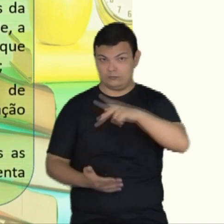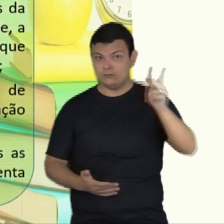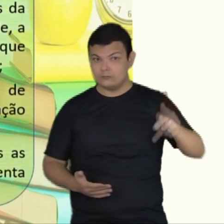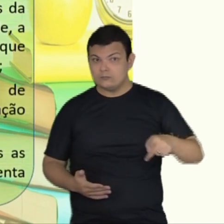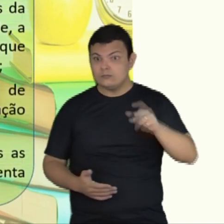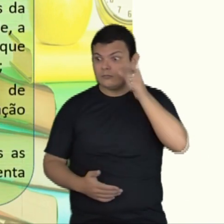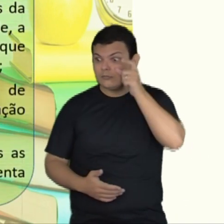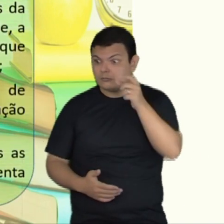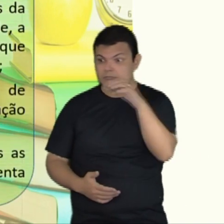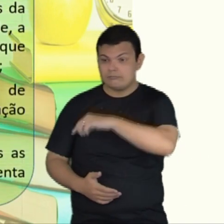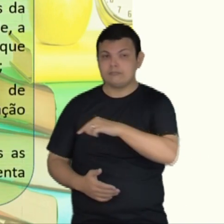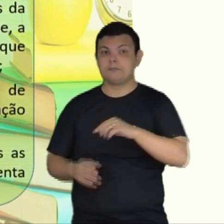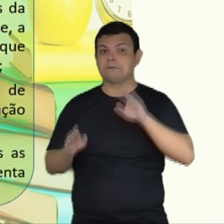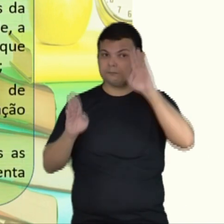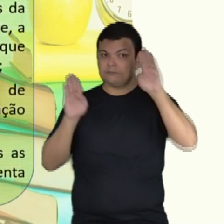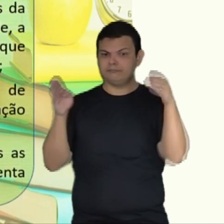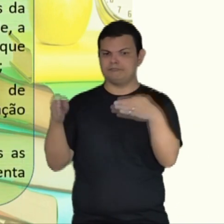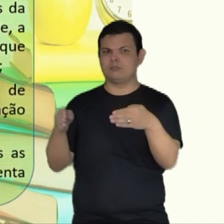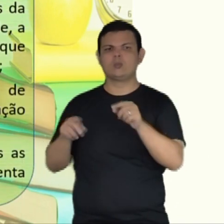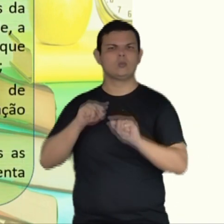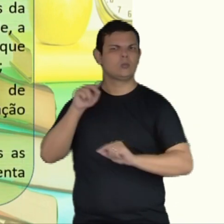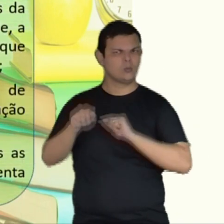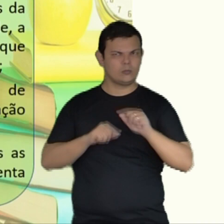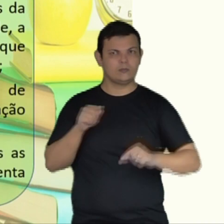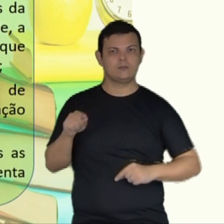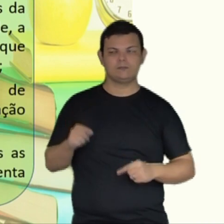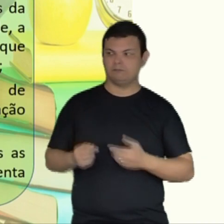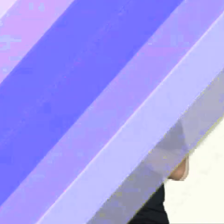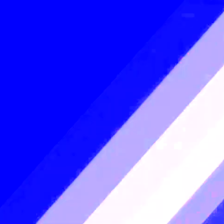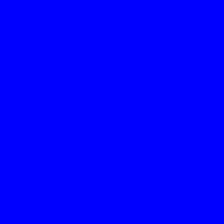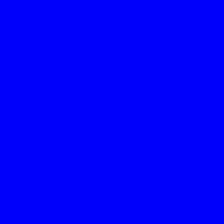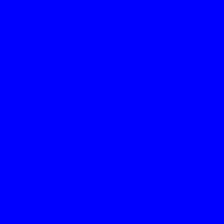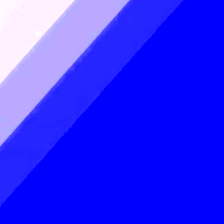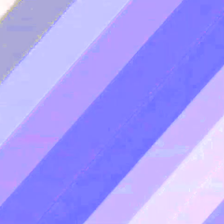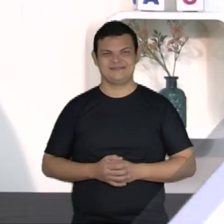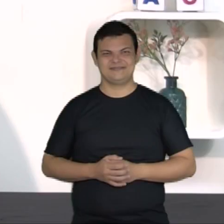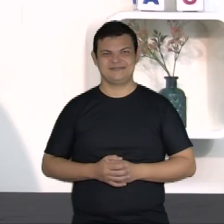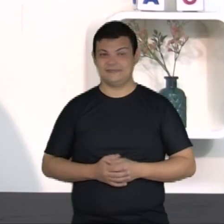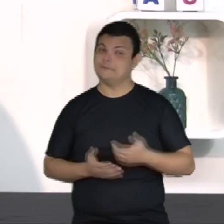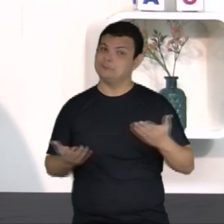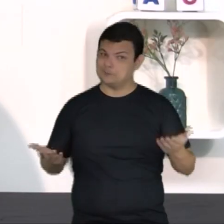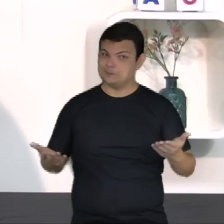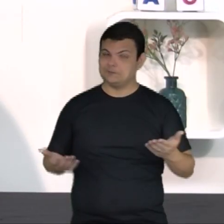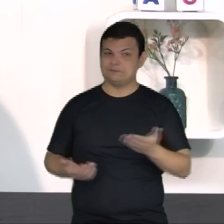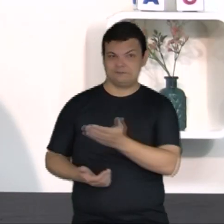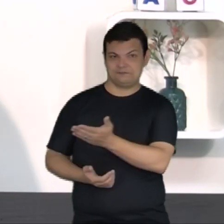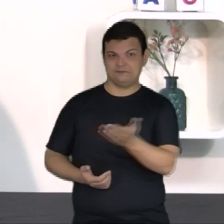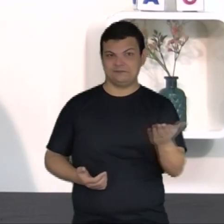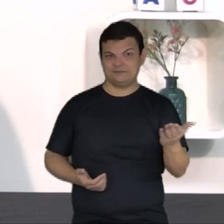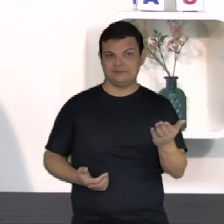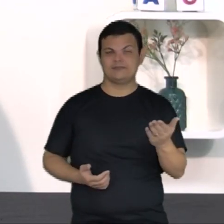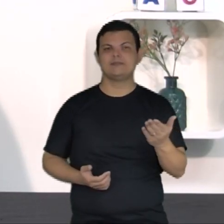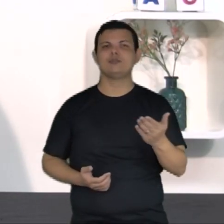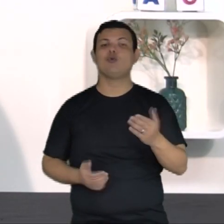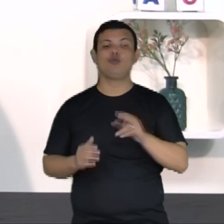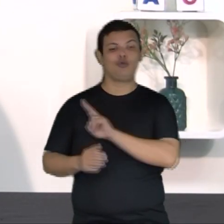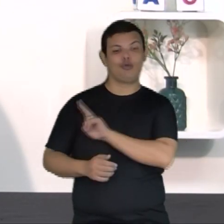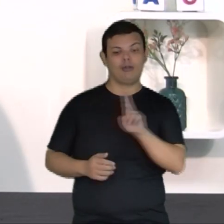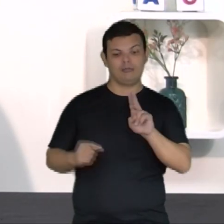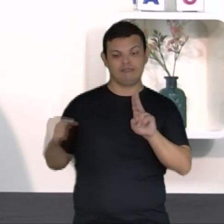da BNCC que serão desenvolvidas na aula de hoje são essas que você está vendo aí na tela. Então, gente, como o próprio nome